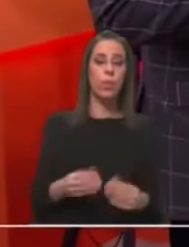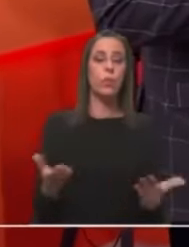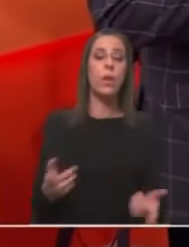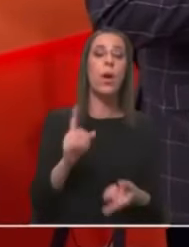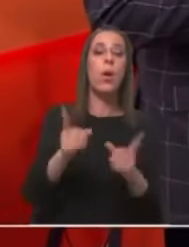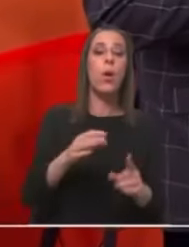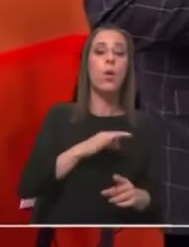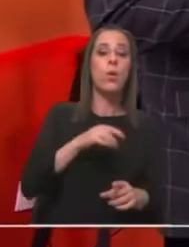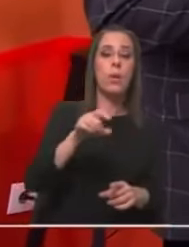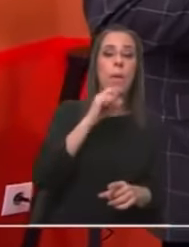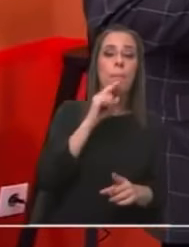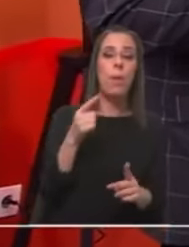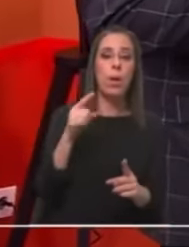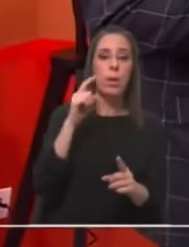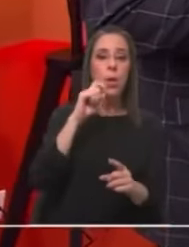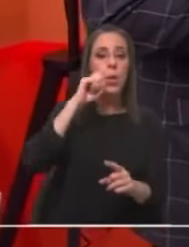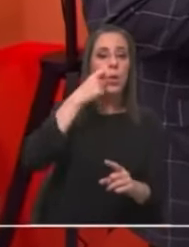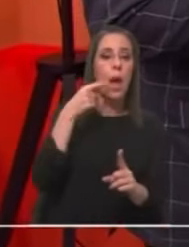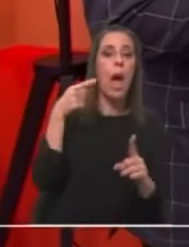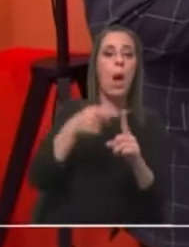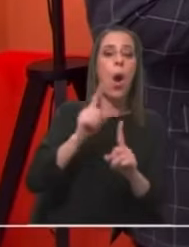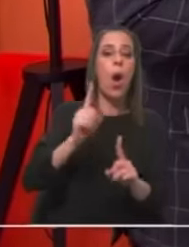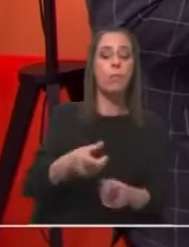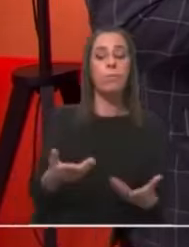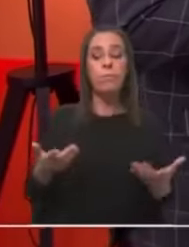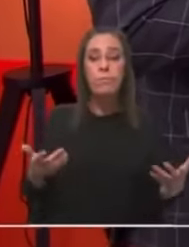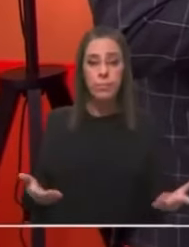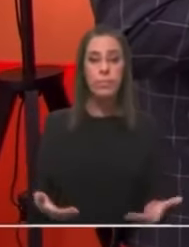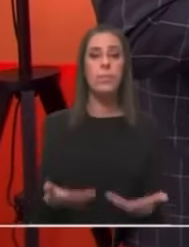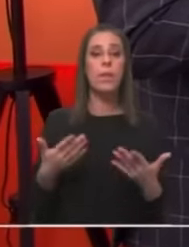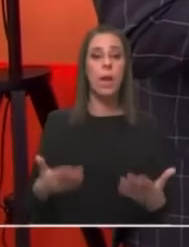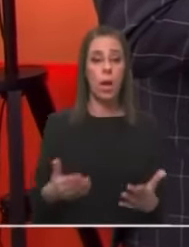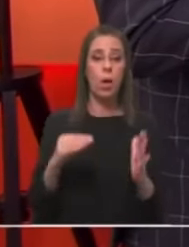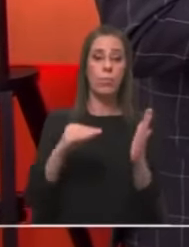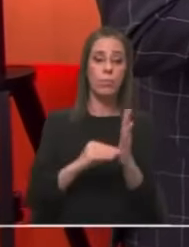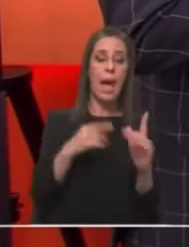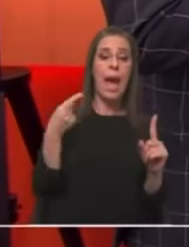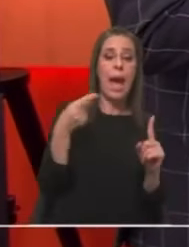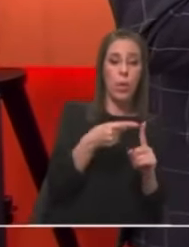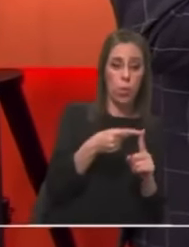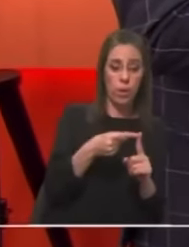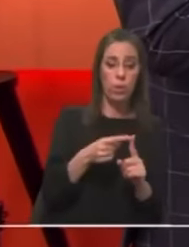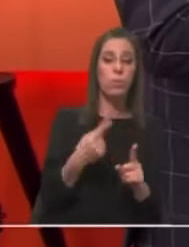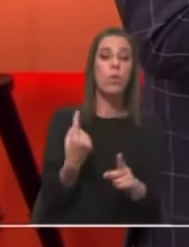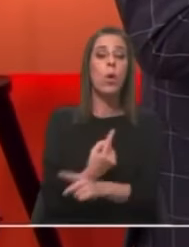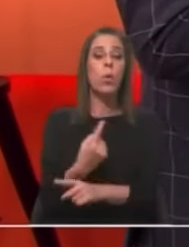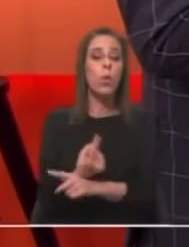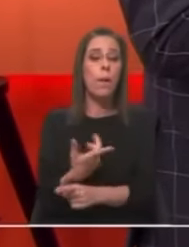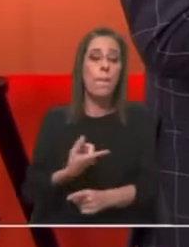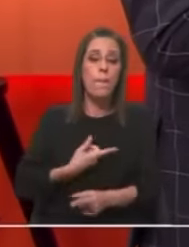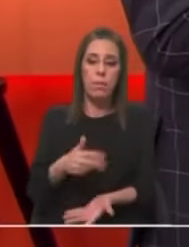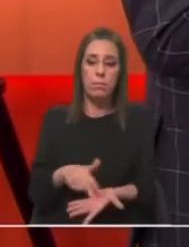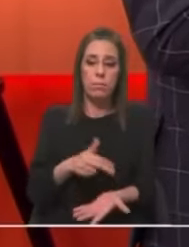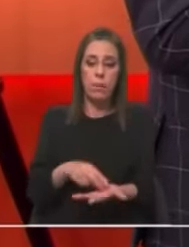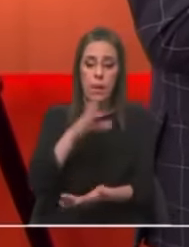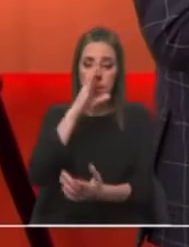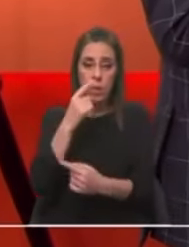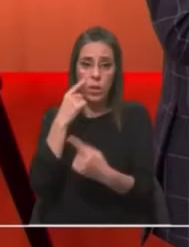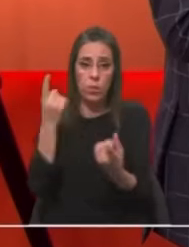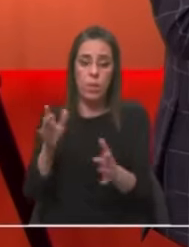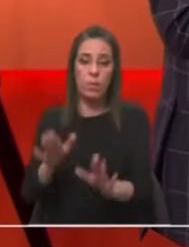que é que este senhor pode vir a ser suspeito ou acusado. Para já, vai ser constituído arguído. O resto temos que esperar que o Ministério